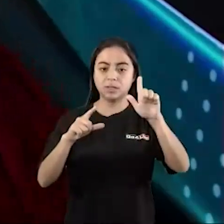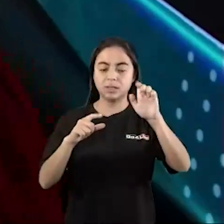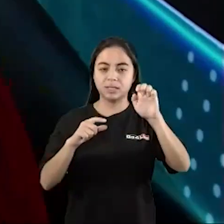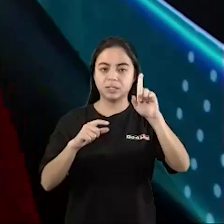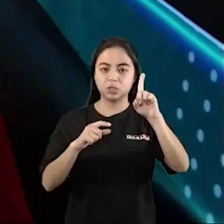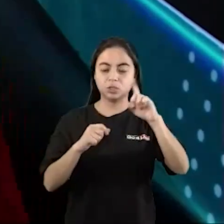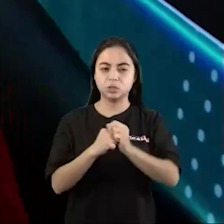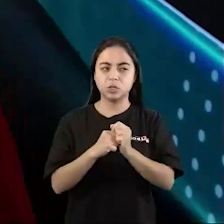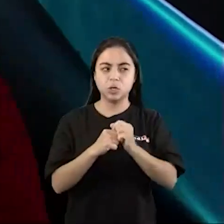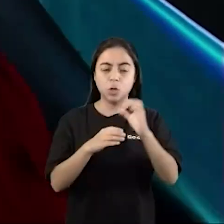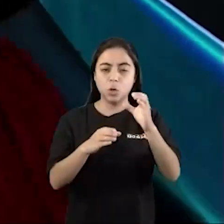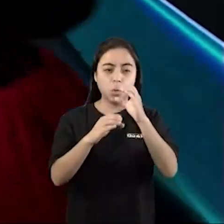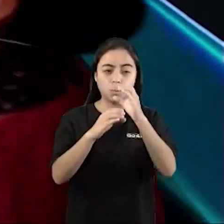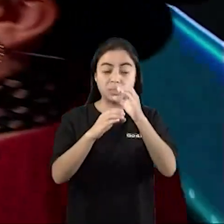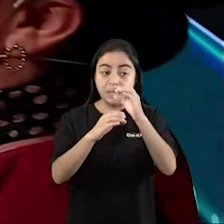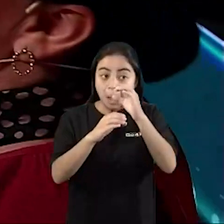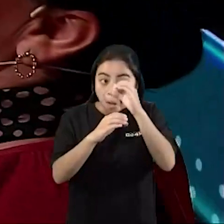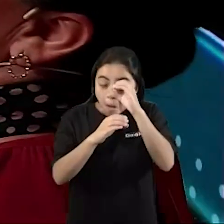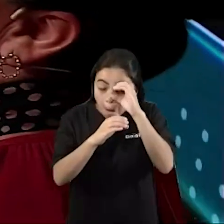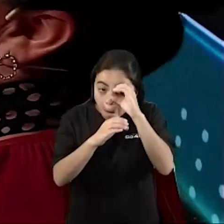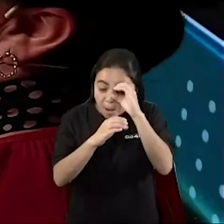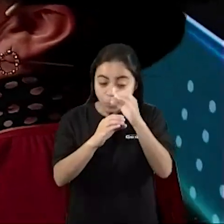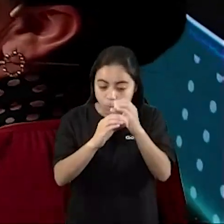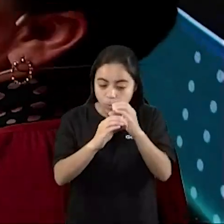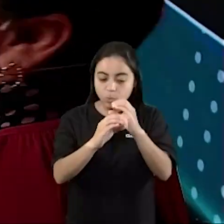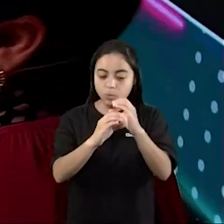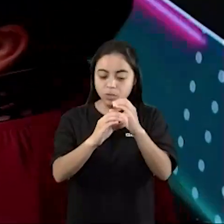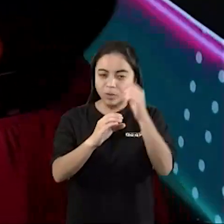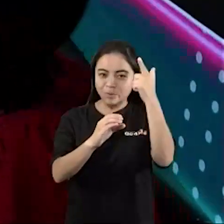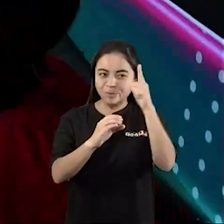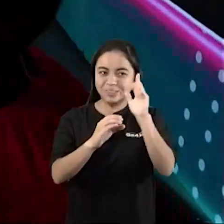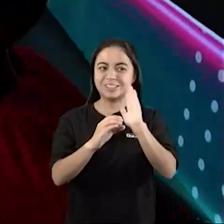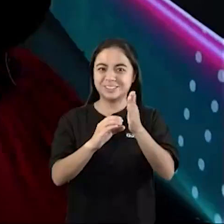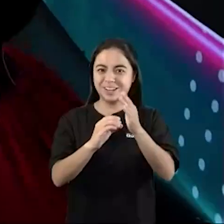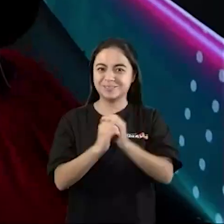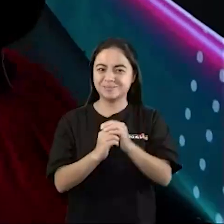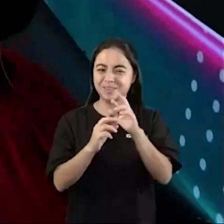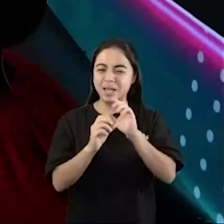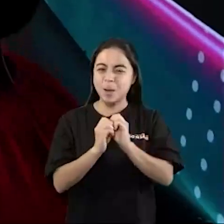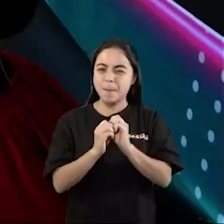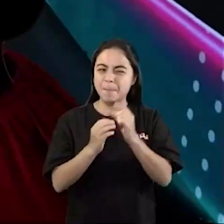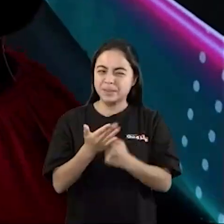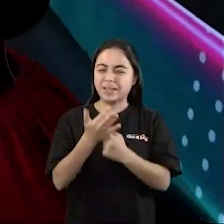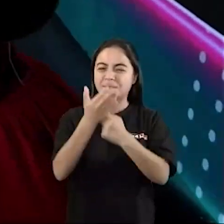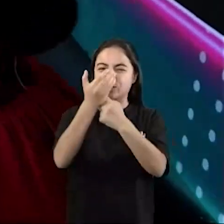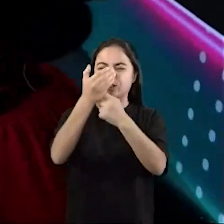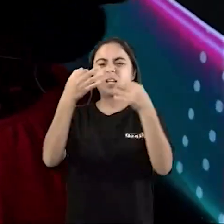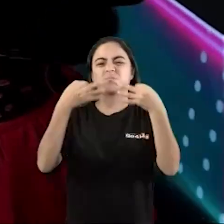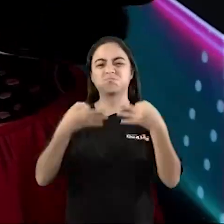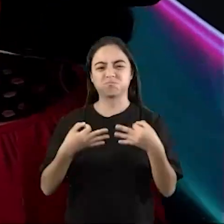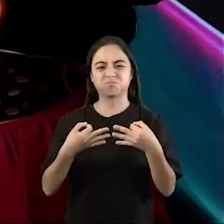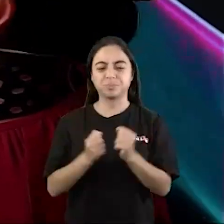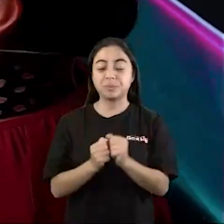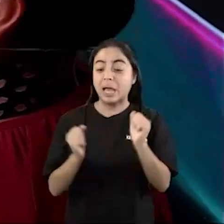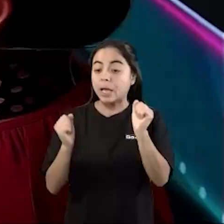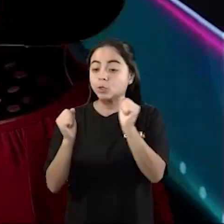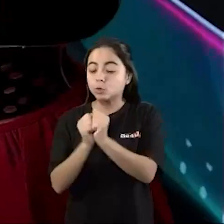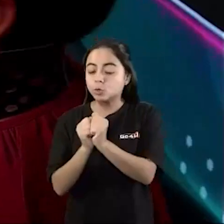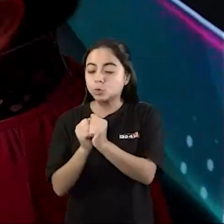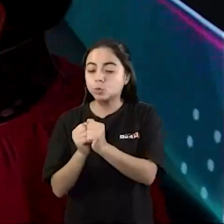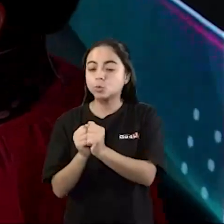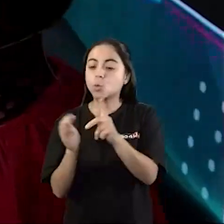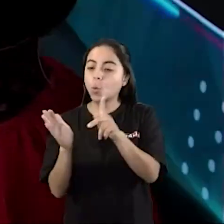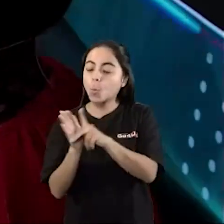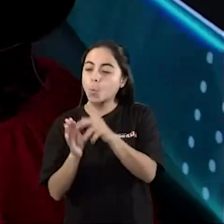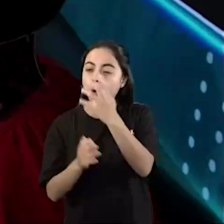Eu não preciso encostar o olhinho aqui para ver. É uma tecnologia de ponta, você vê junto com o tutor. Então,